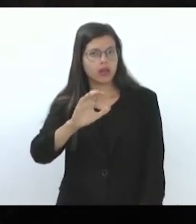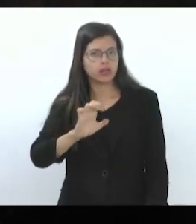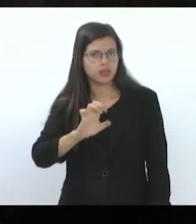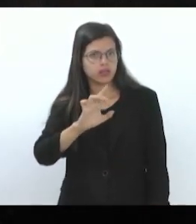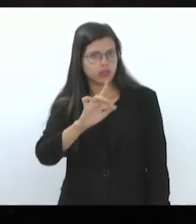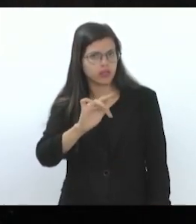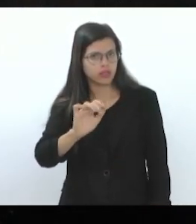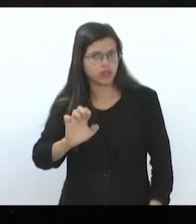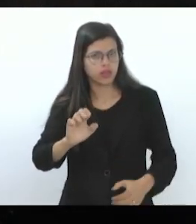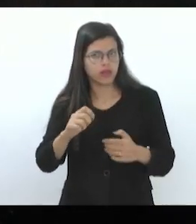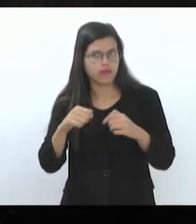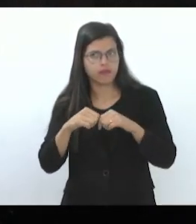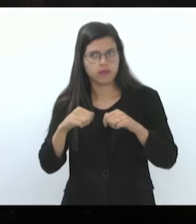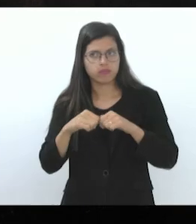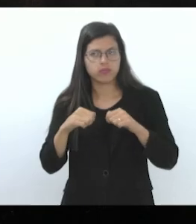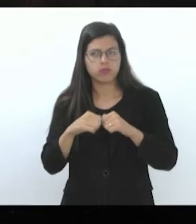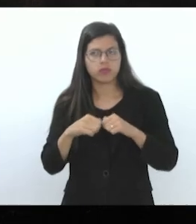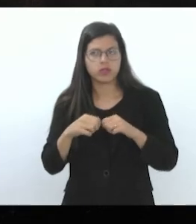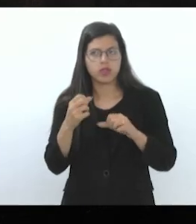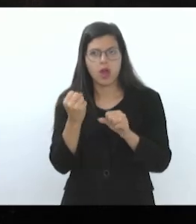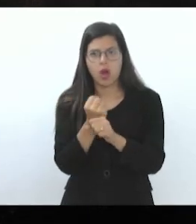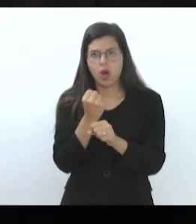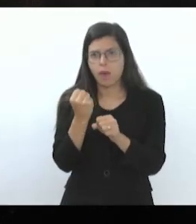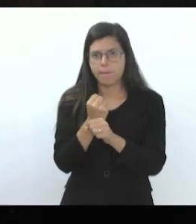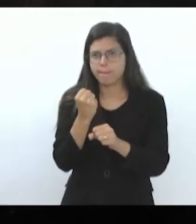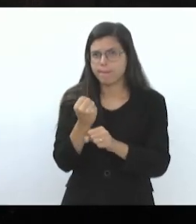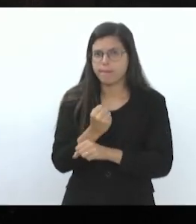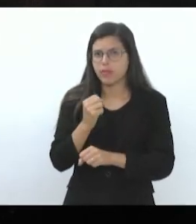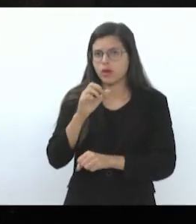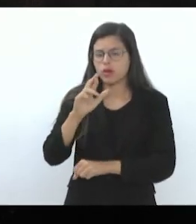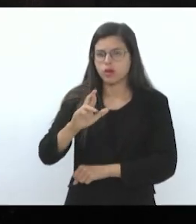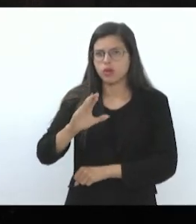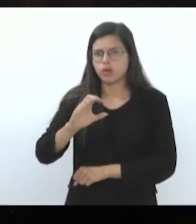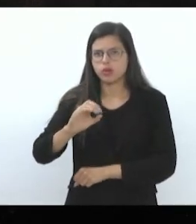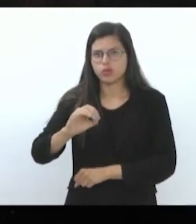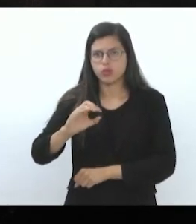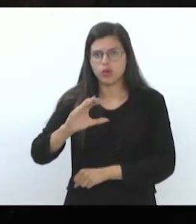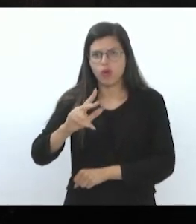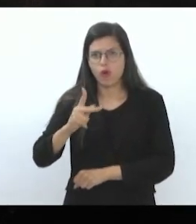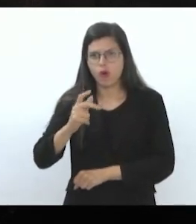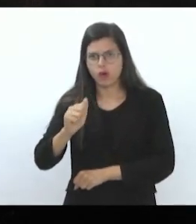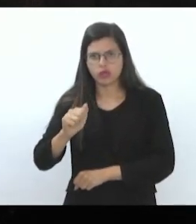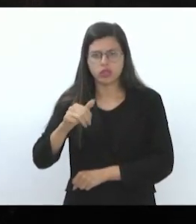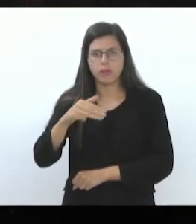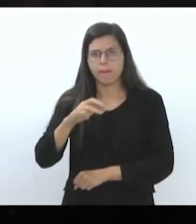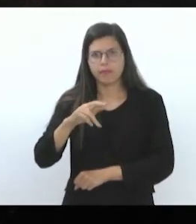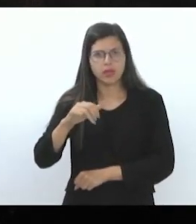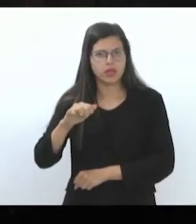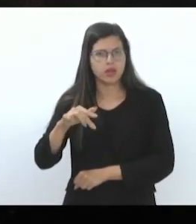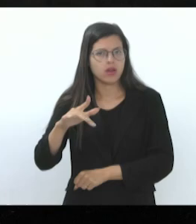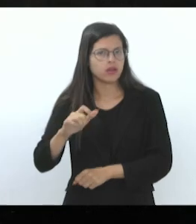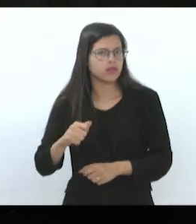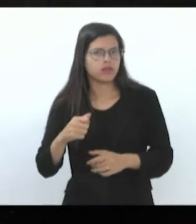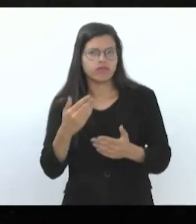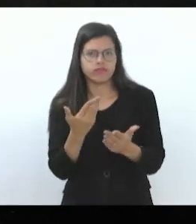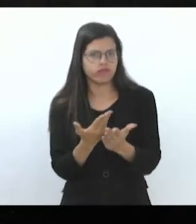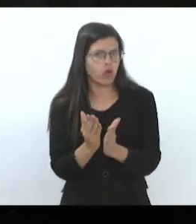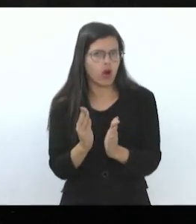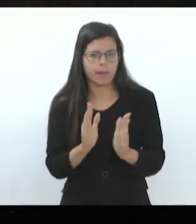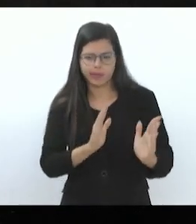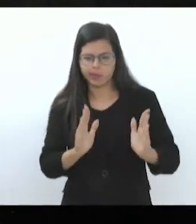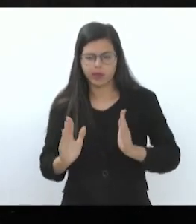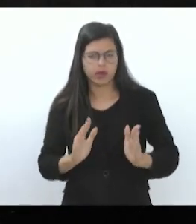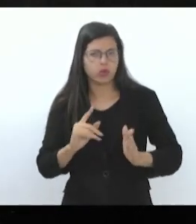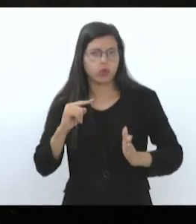a obra de Rocha Miranda, não ficou conclusa no mesmo período, e estamos até agora sem água. Sem